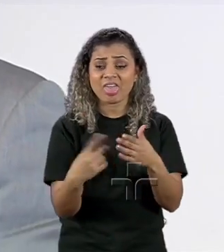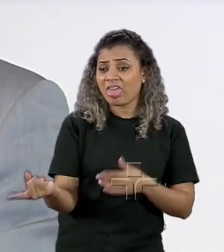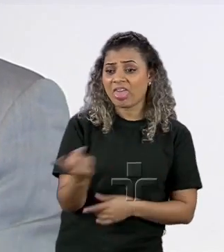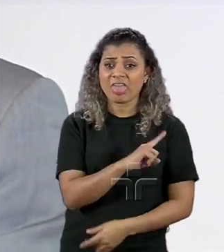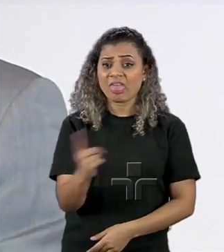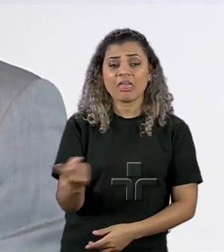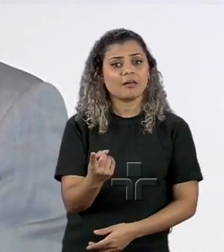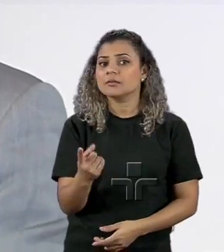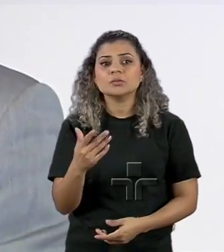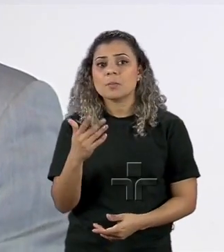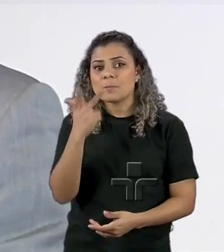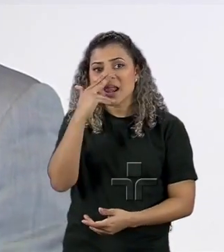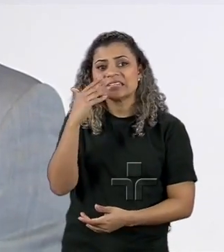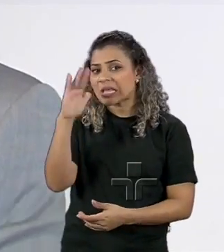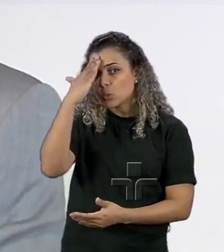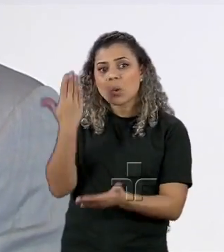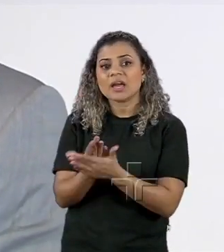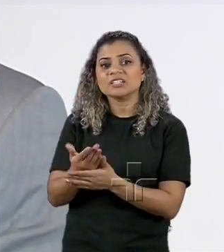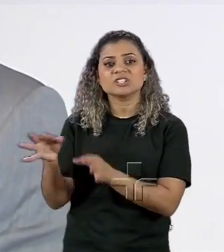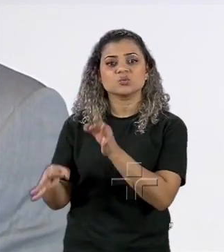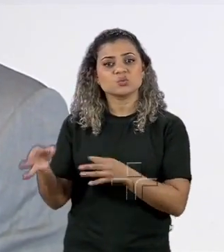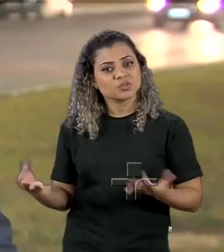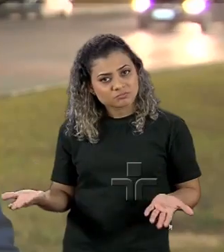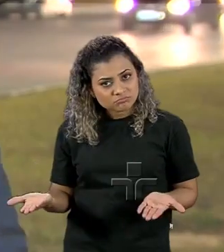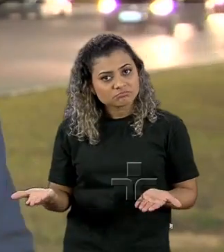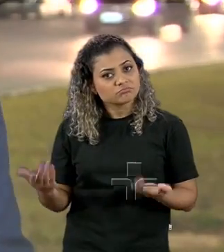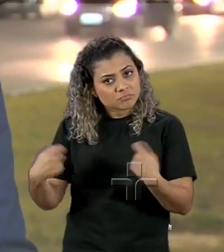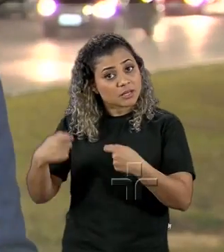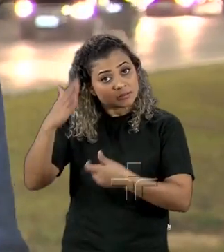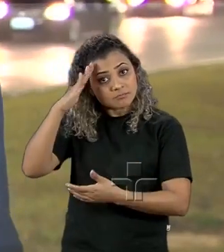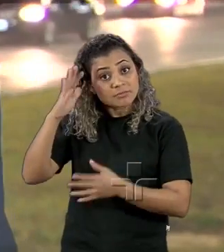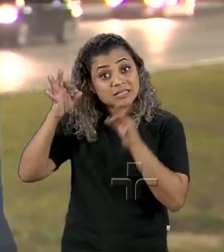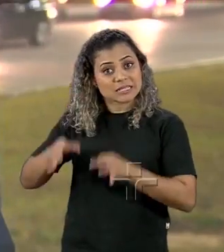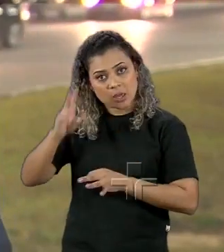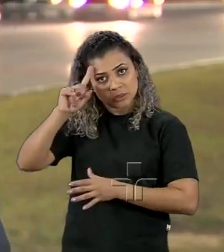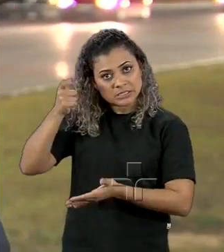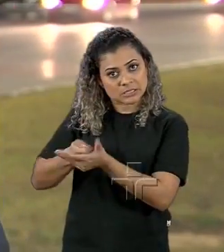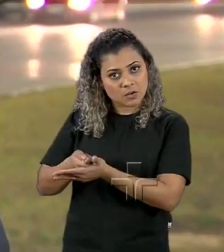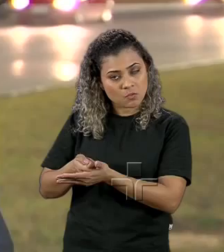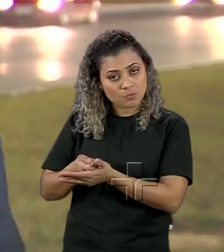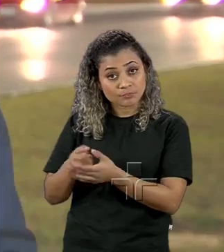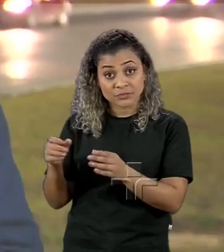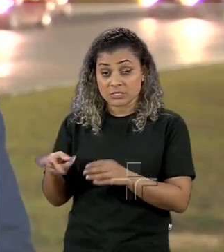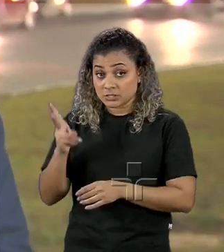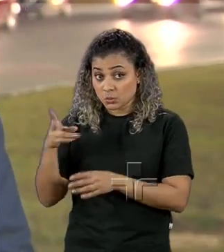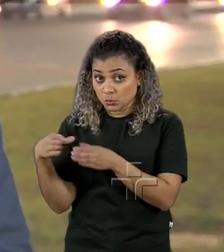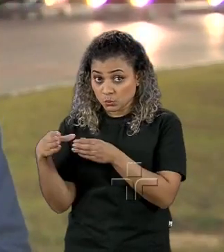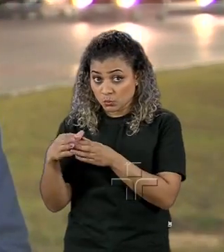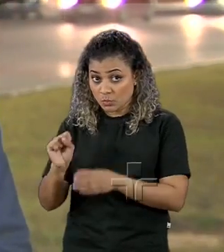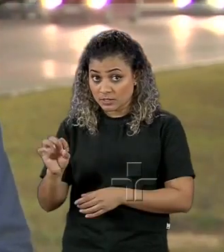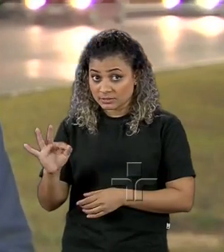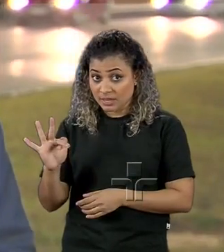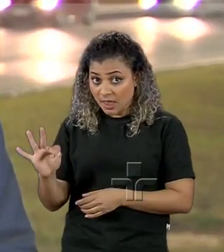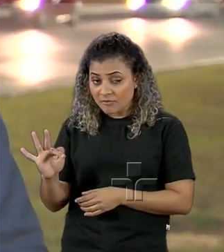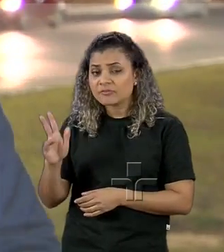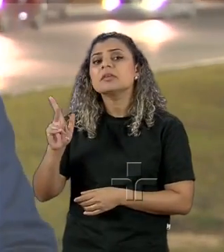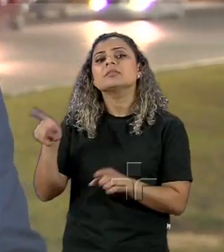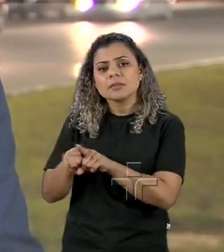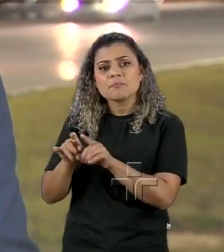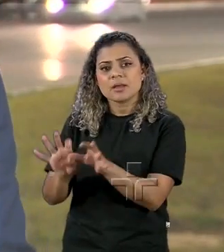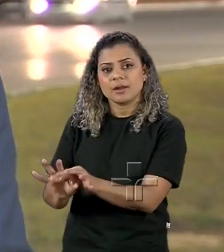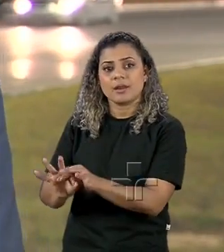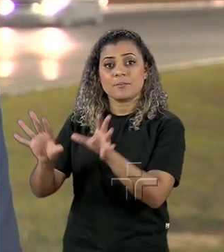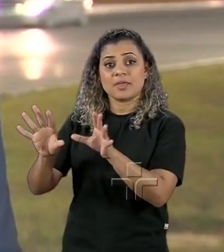confiança, sobretudo credibilidade na justiça brasileira. A segunda turma do STF também concedeu liberdade